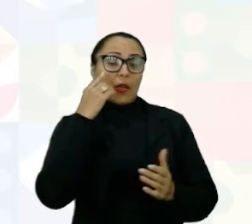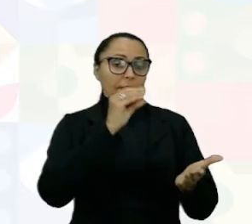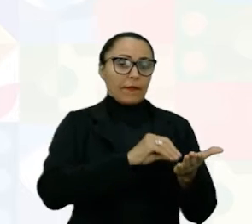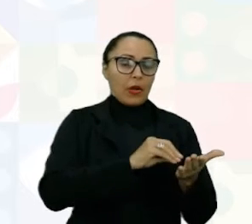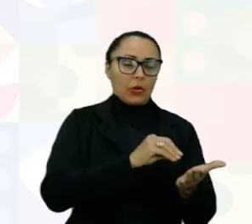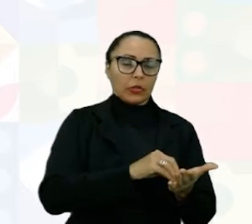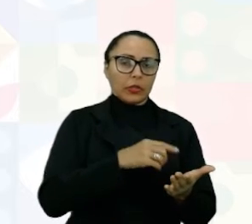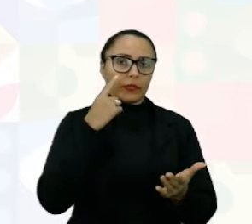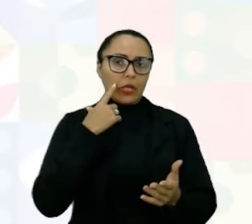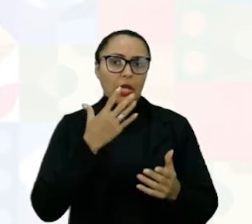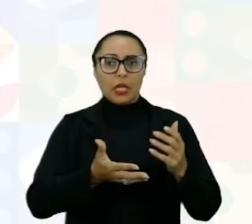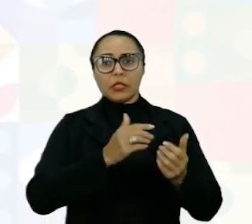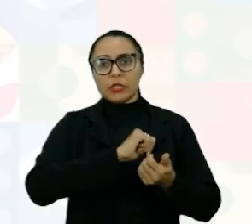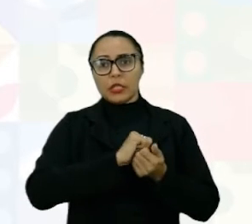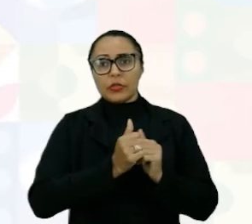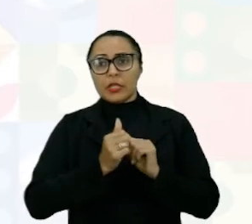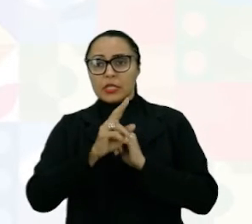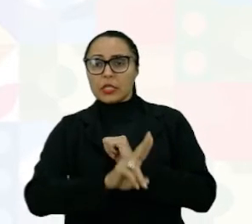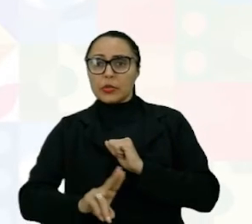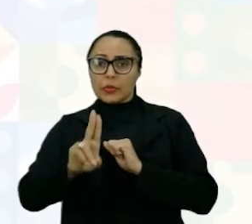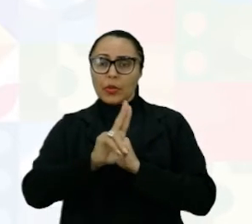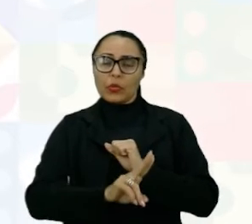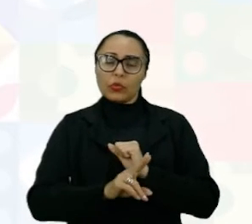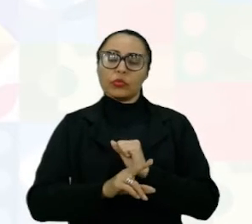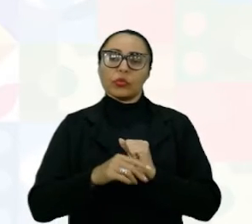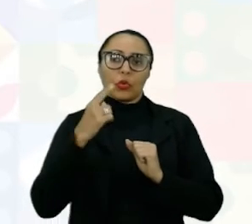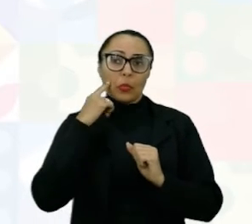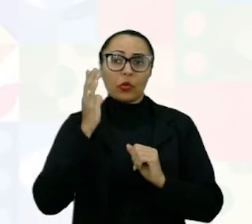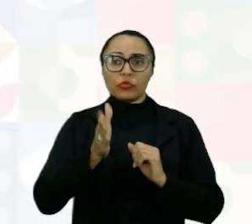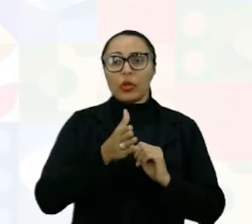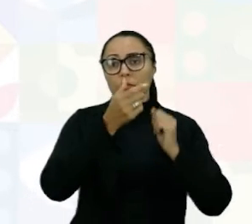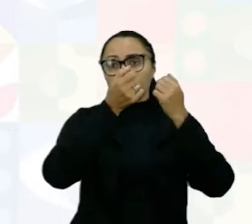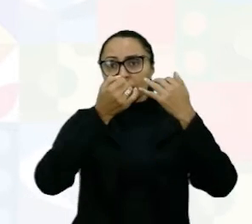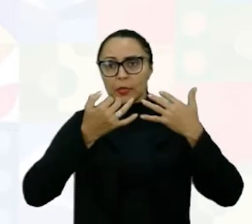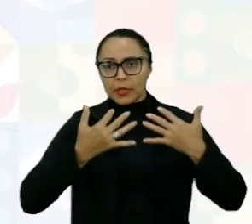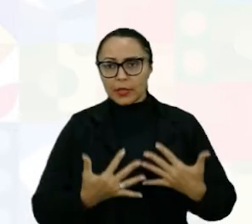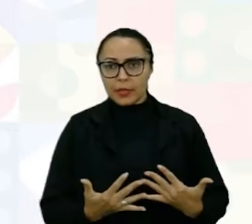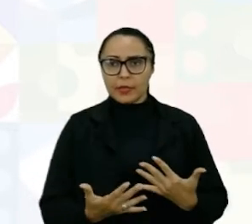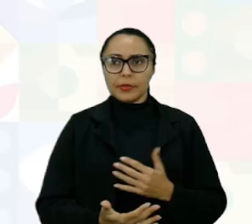ao uso, como eu já expliquei lá na frente o que seria adequação ao uso.